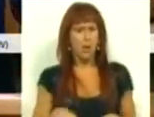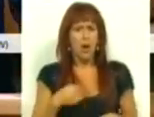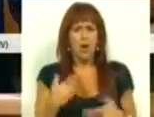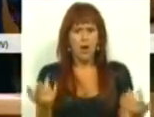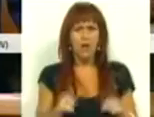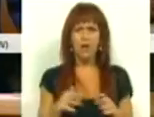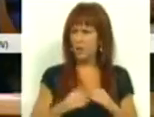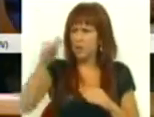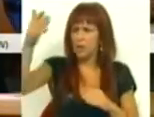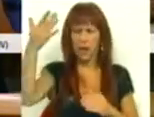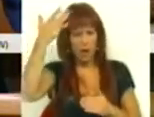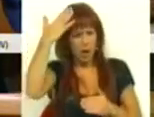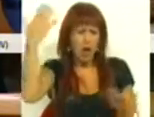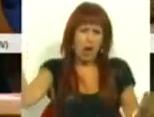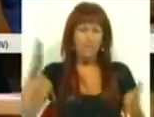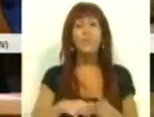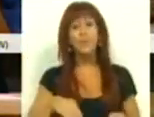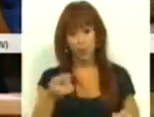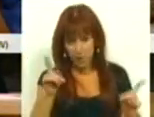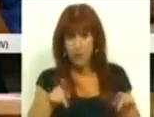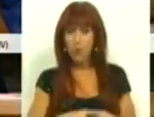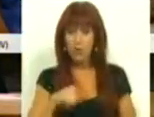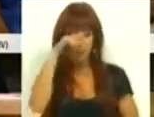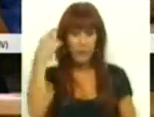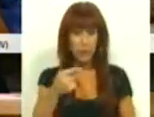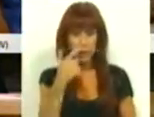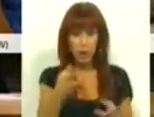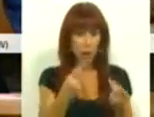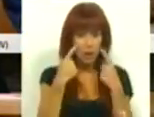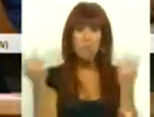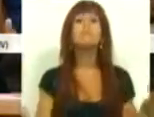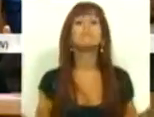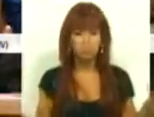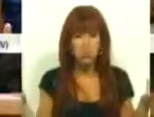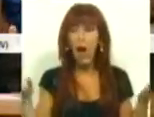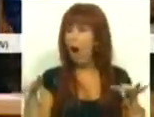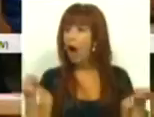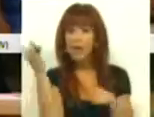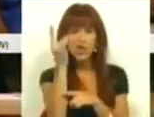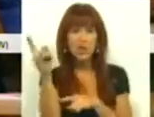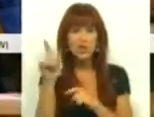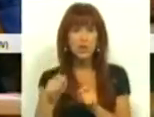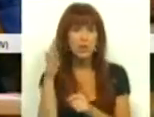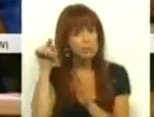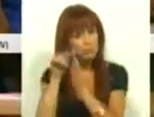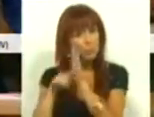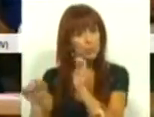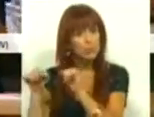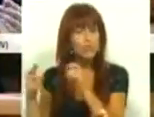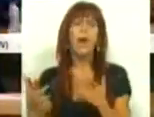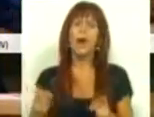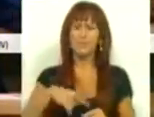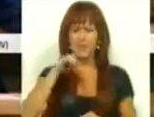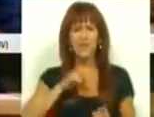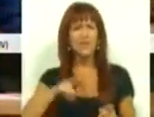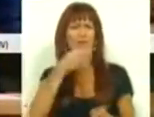muito superior ao previsto. E preocupam-nos também as dificuldades nas contas públicas, a área de exceção no memorando. Vale a